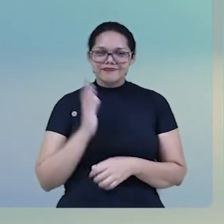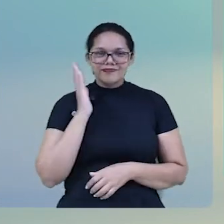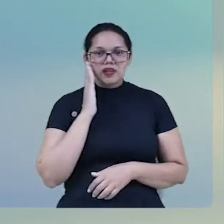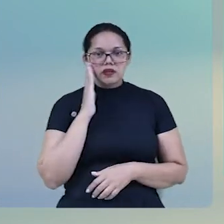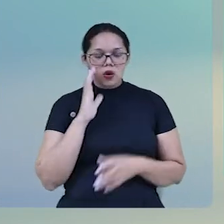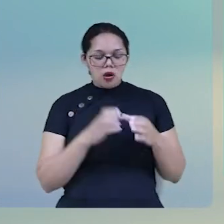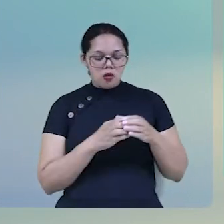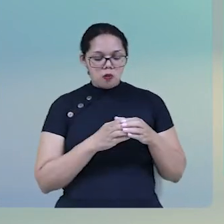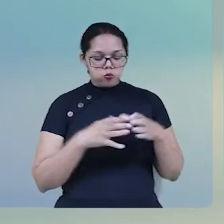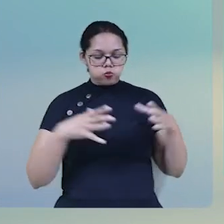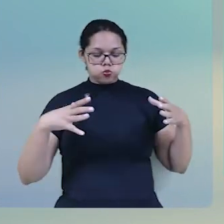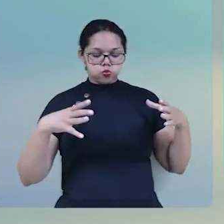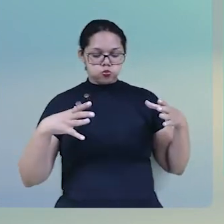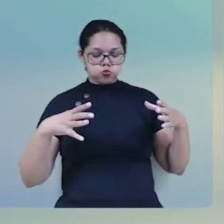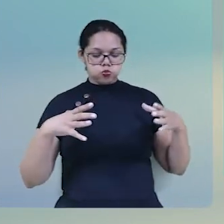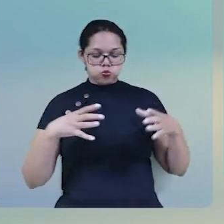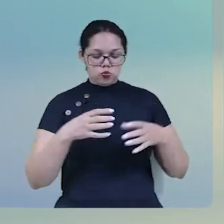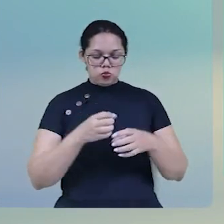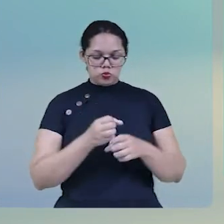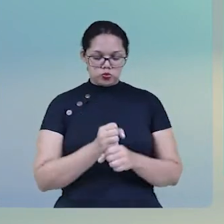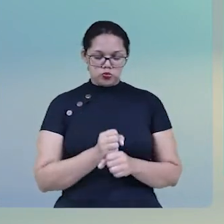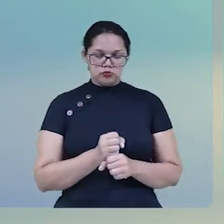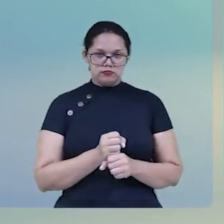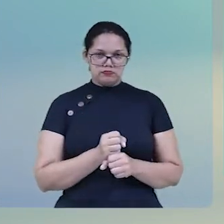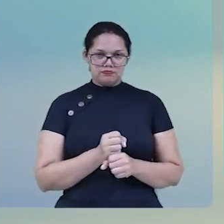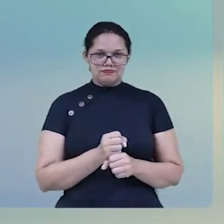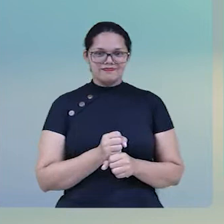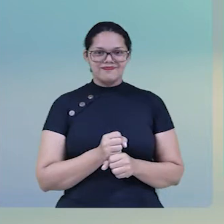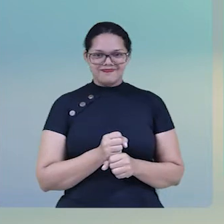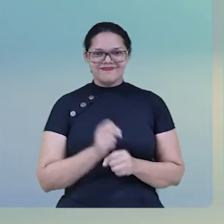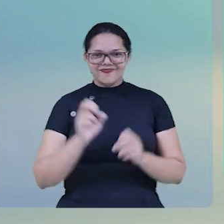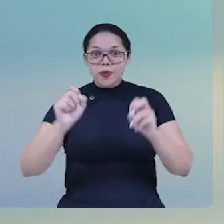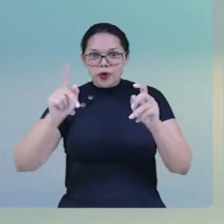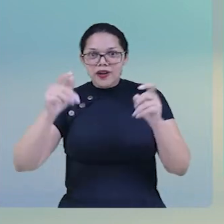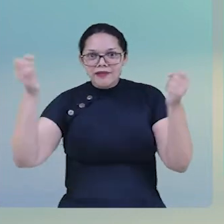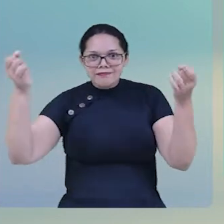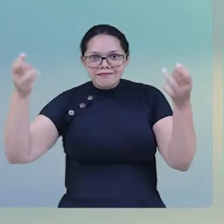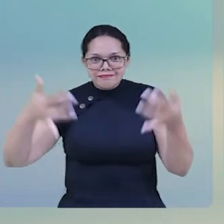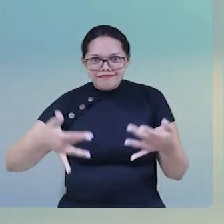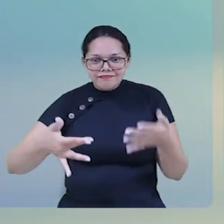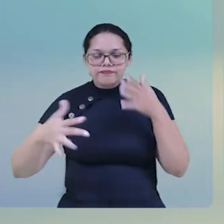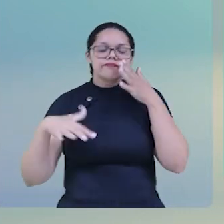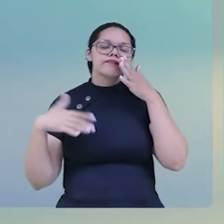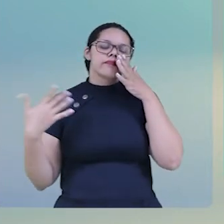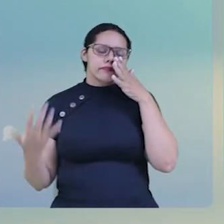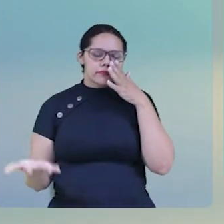quando o músculo se contrai e quando o músculo relaxa, ok?